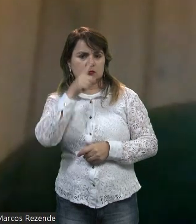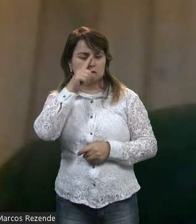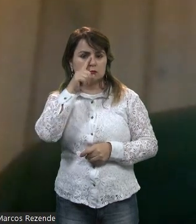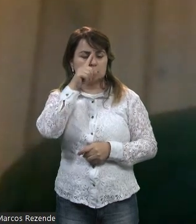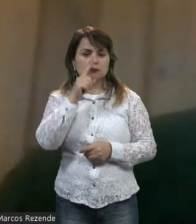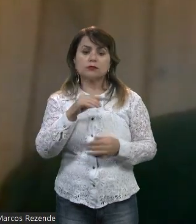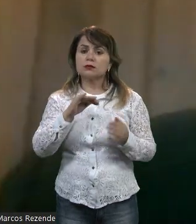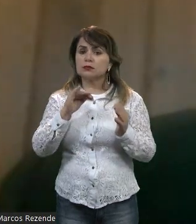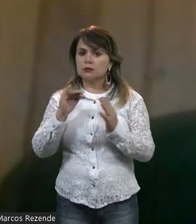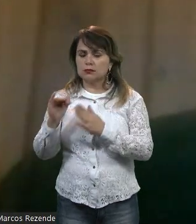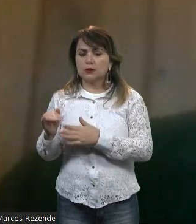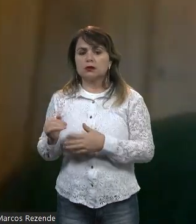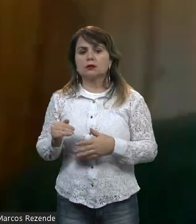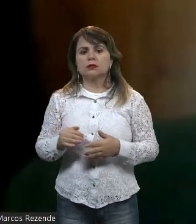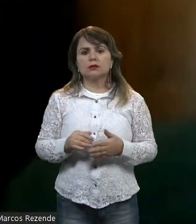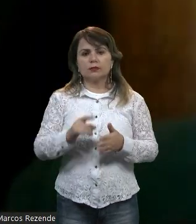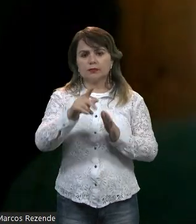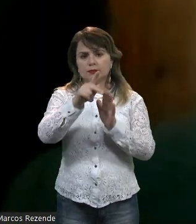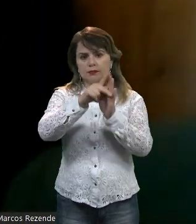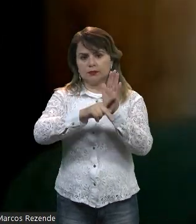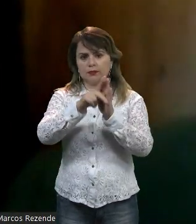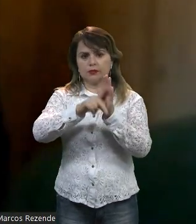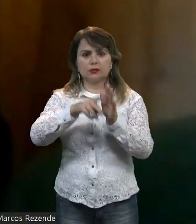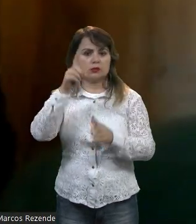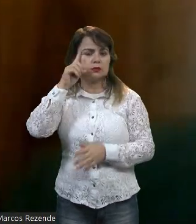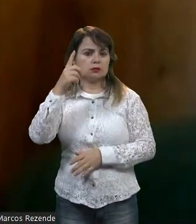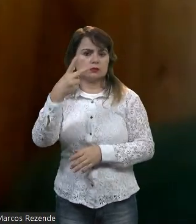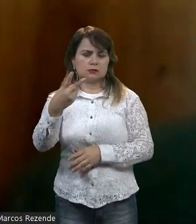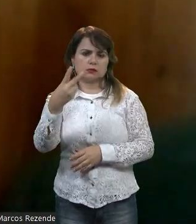Informo ainda que a pauta do dia 23 de março,